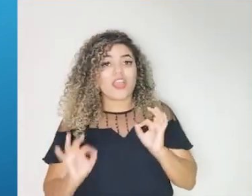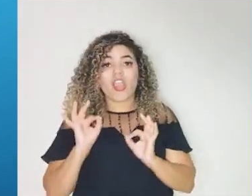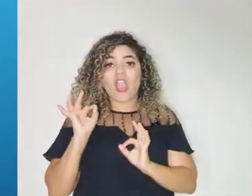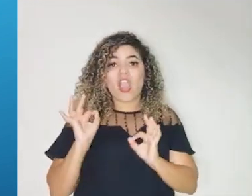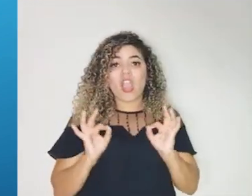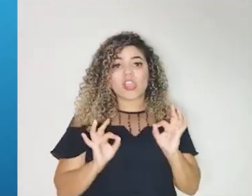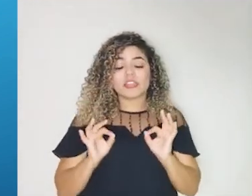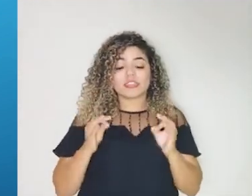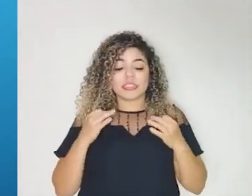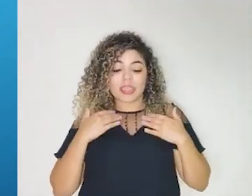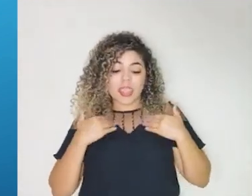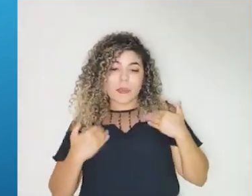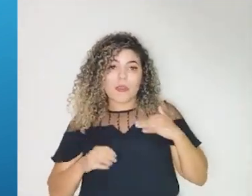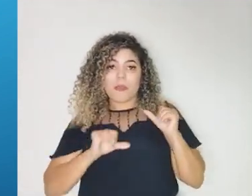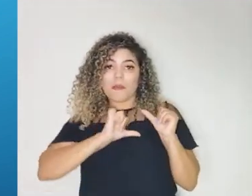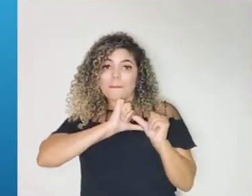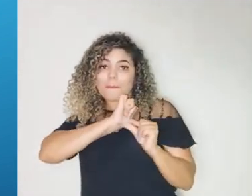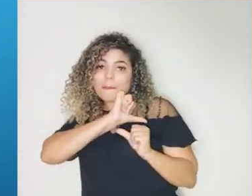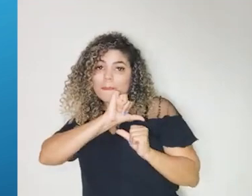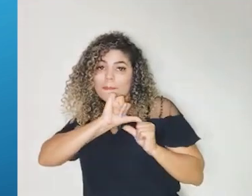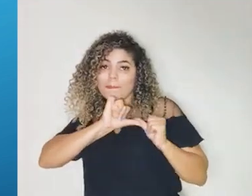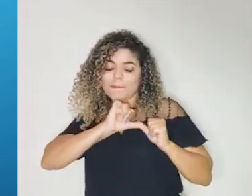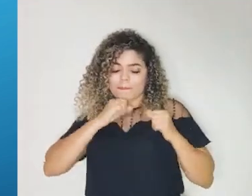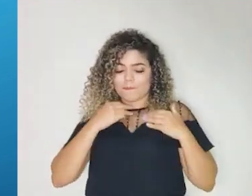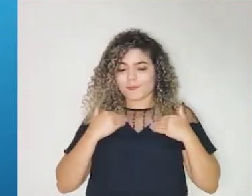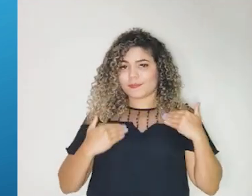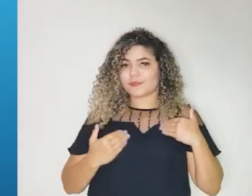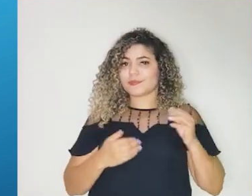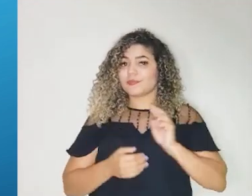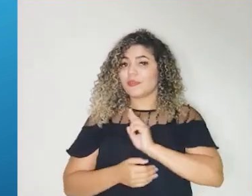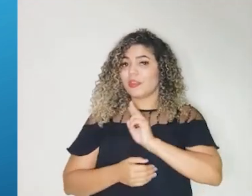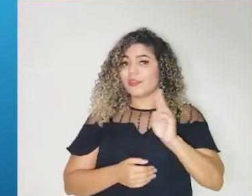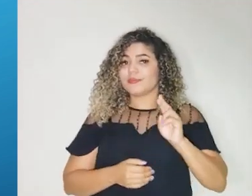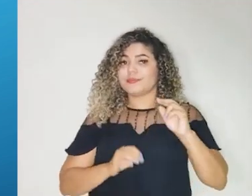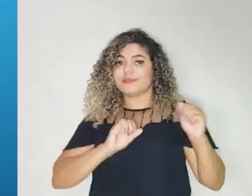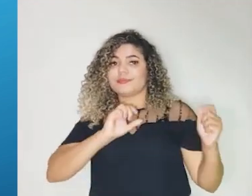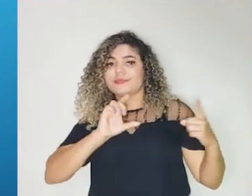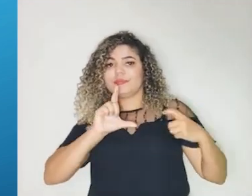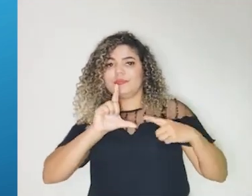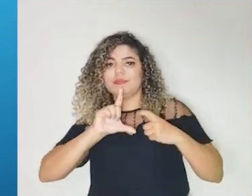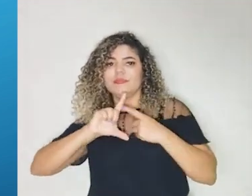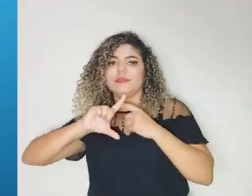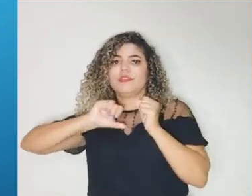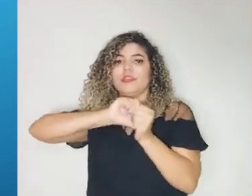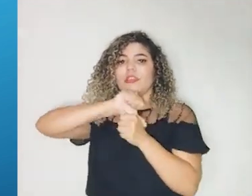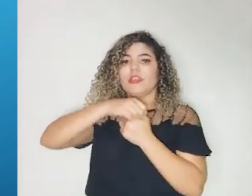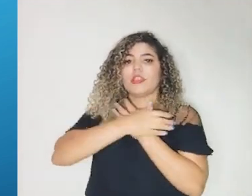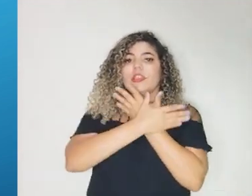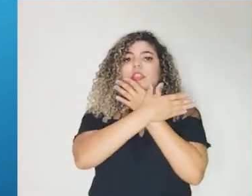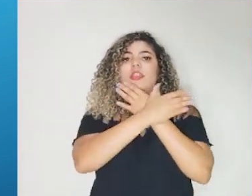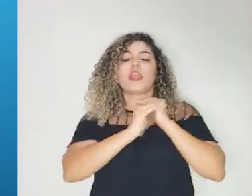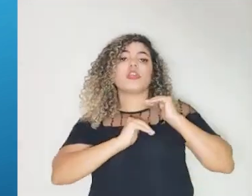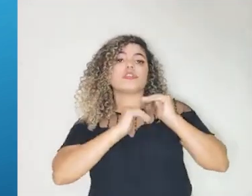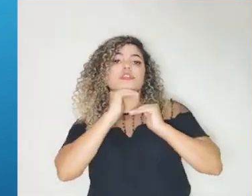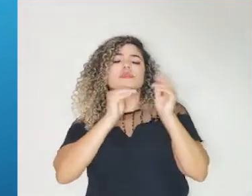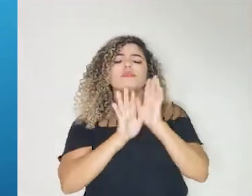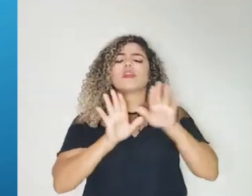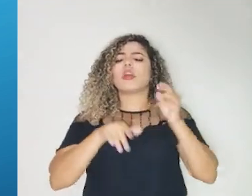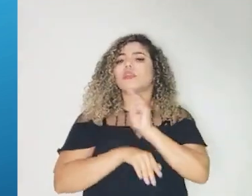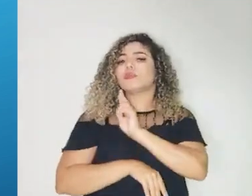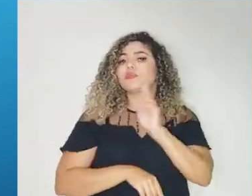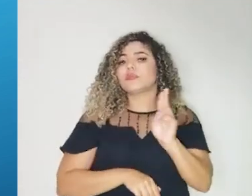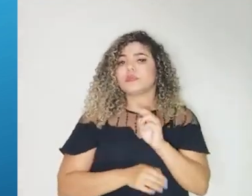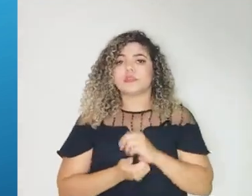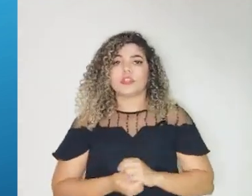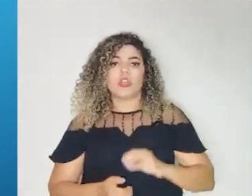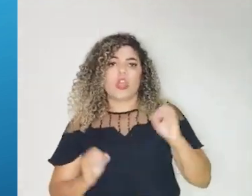Organismos que apresentam mudanças consideráveis em seu corpo, chamado de metamorfose, apresentam o chamado desenvolvimento, letra